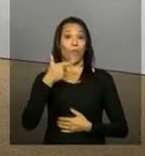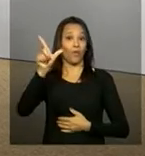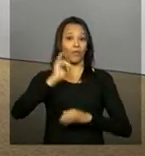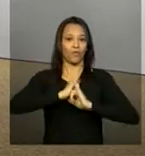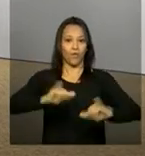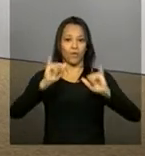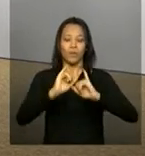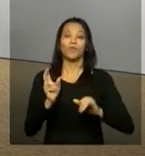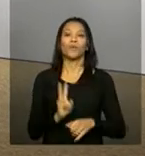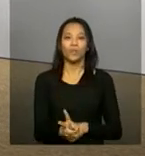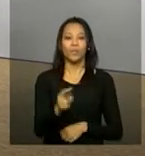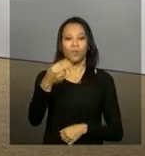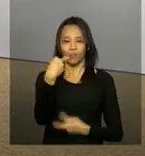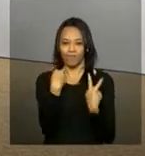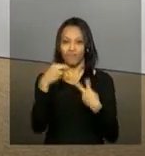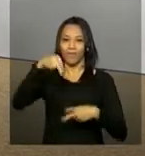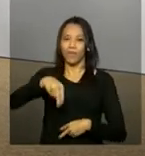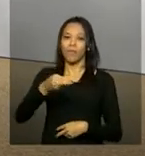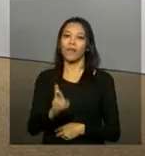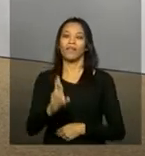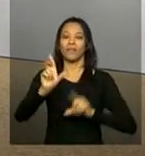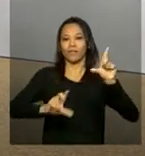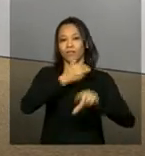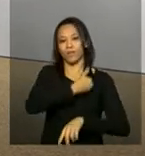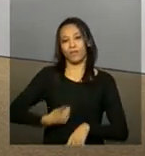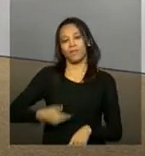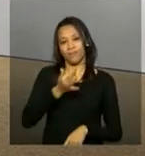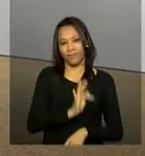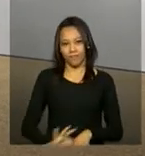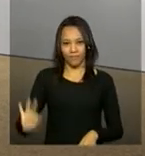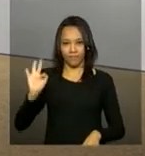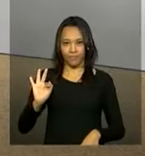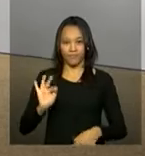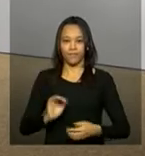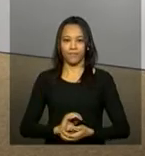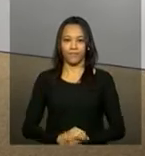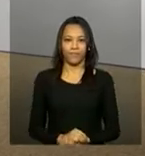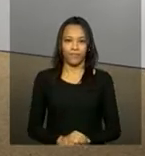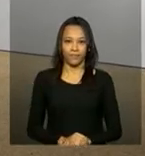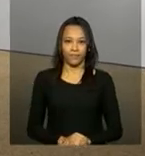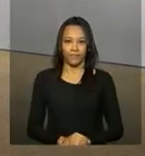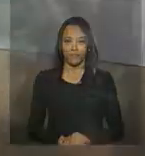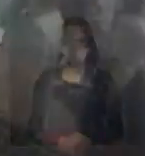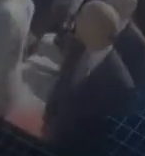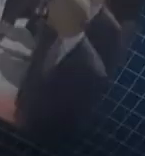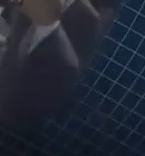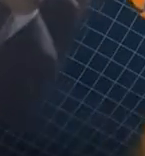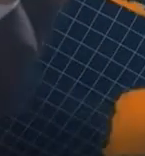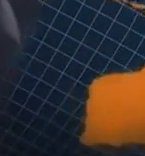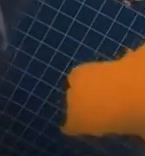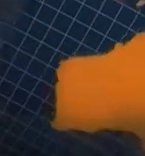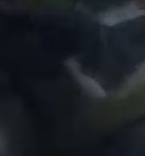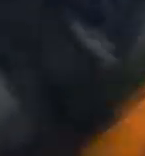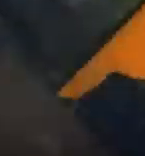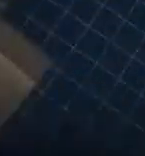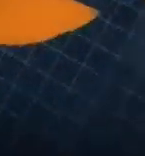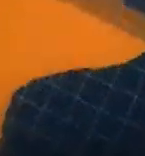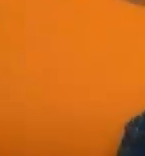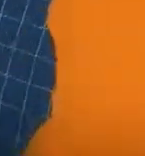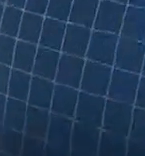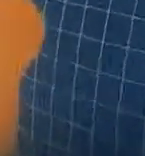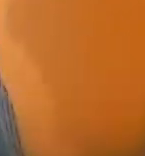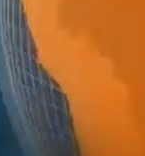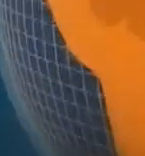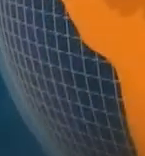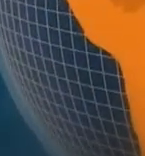com mais informações Continue com a gente NBR a TV do Governo Federal E aí